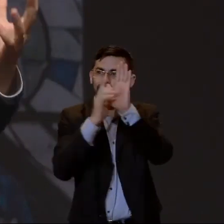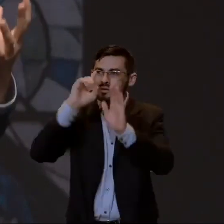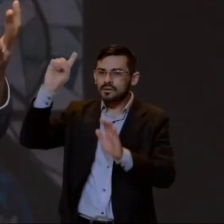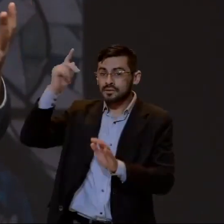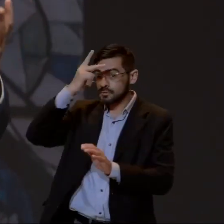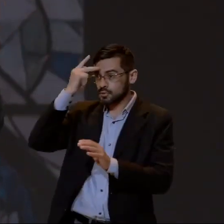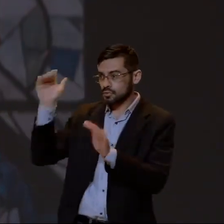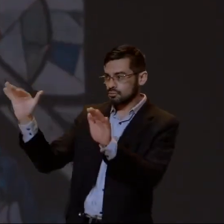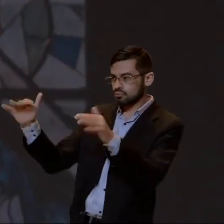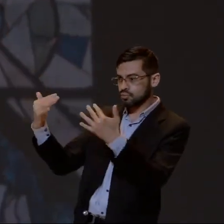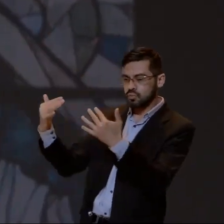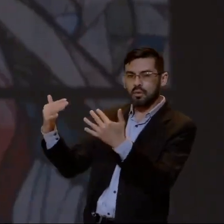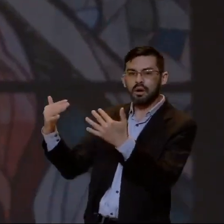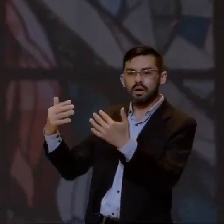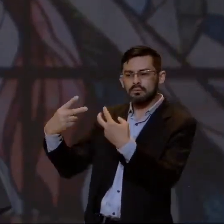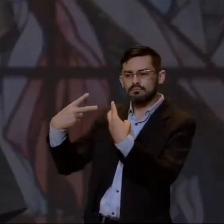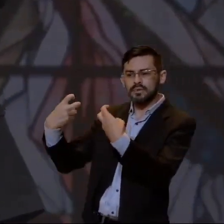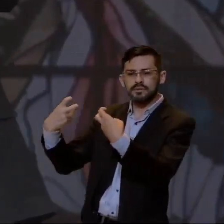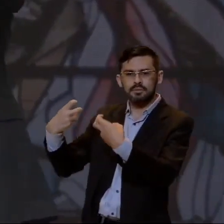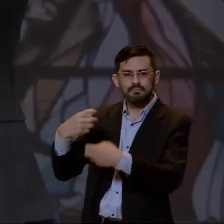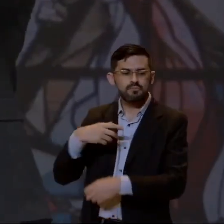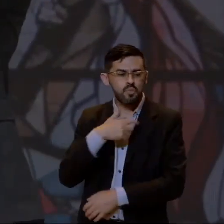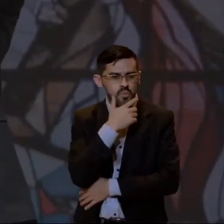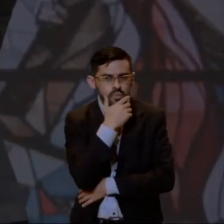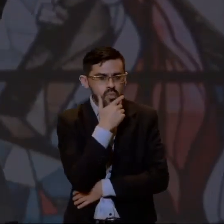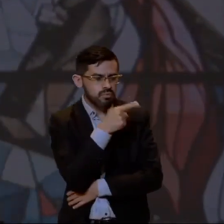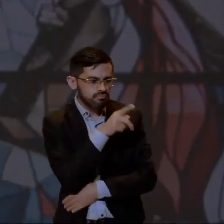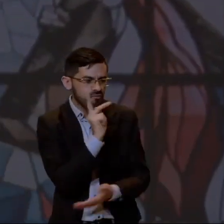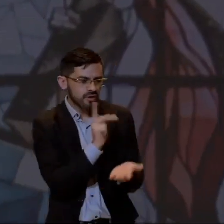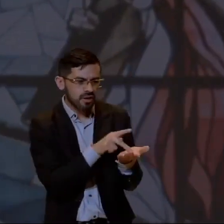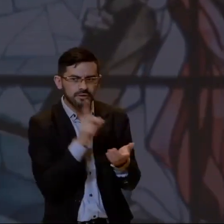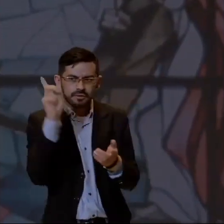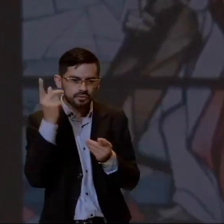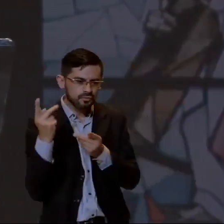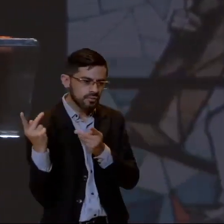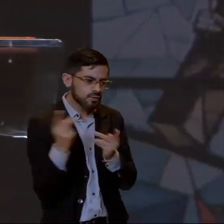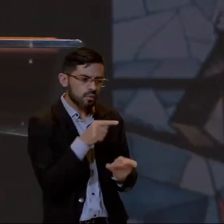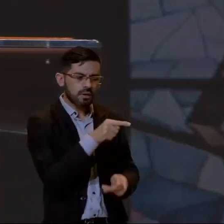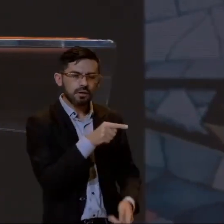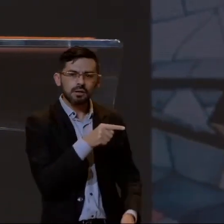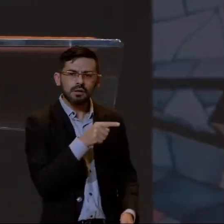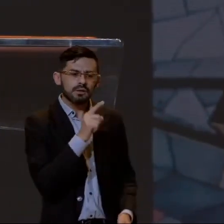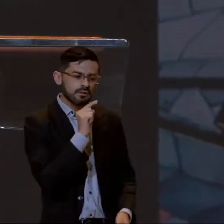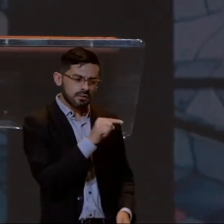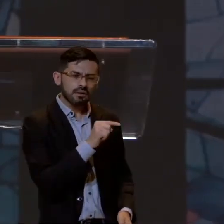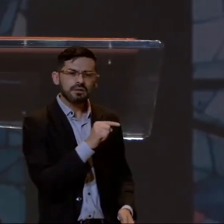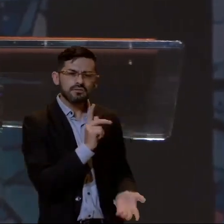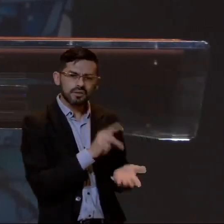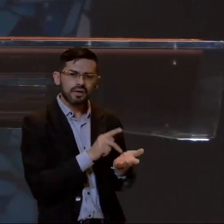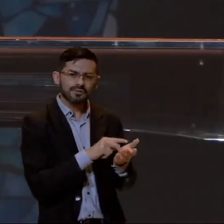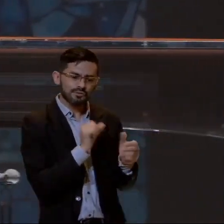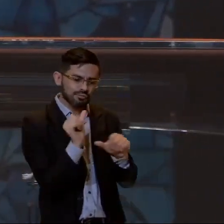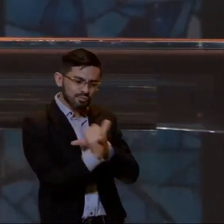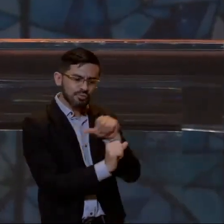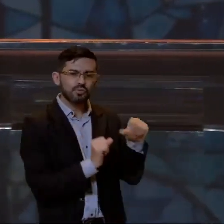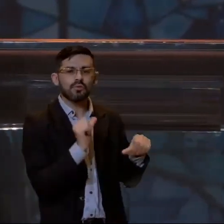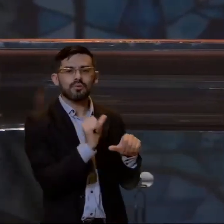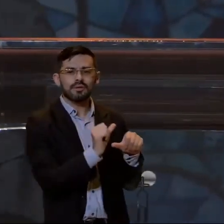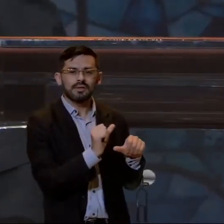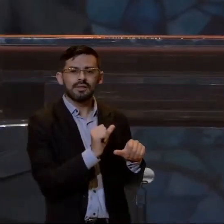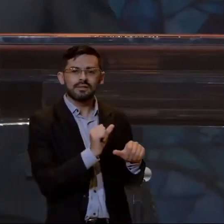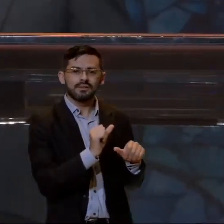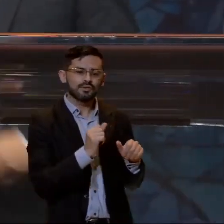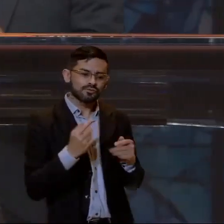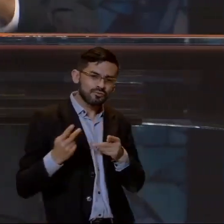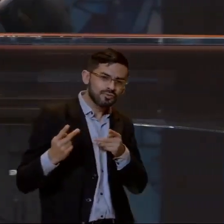estiverem em volta vão dizer: é verdade, Deus visitou ele, Deus visitou essa casa, Deus visitou